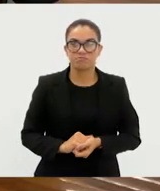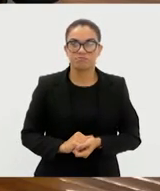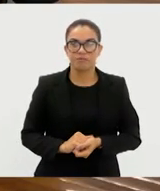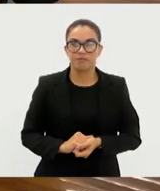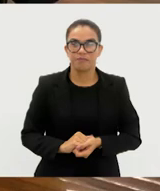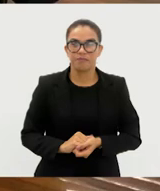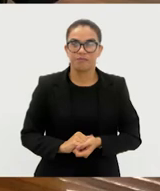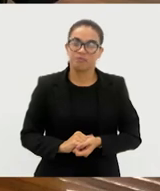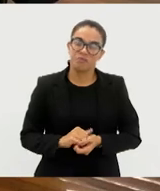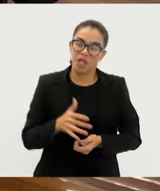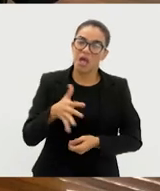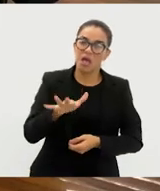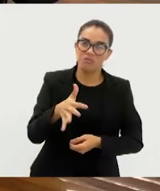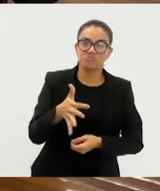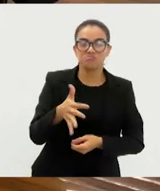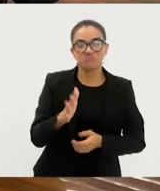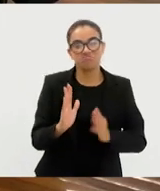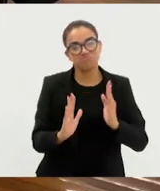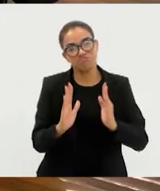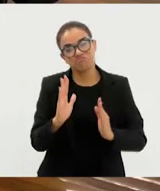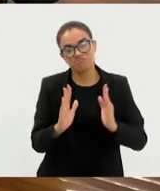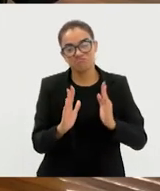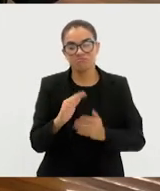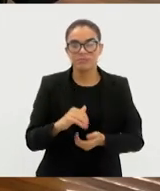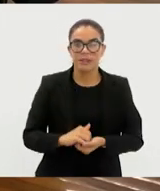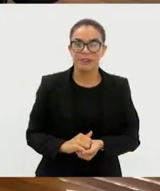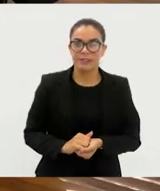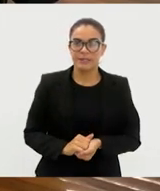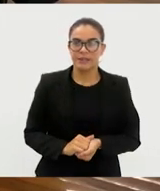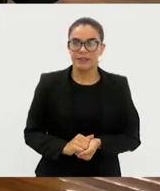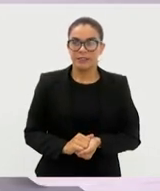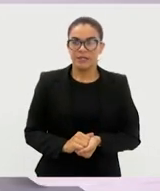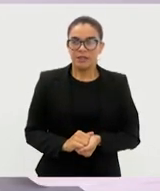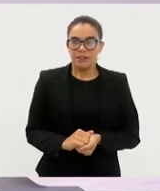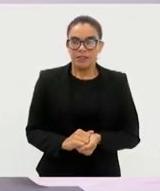Final de março para votação. Está razoável. Está razoável. Bom lá.